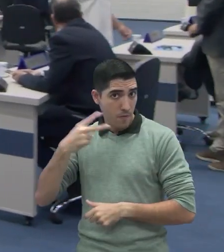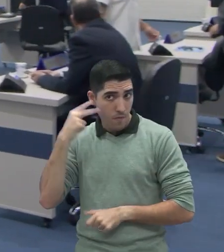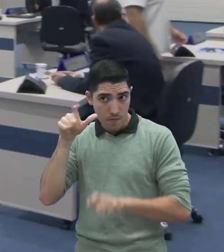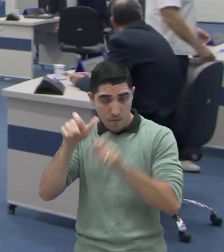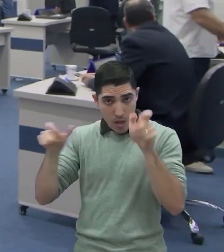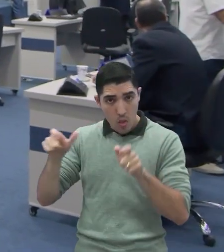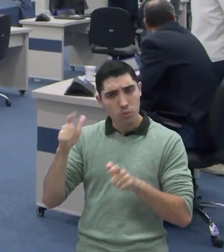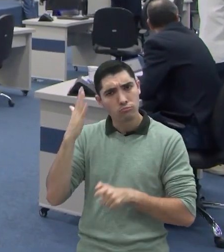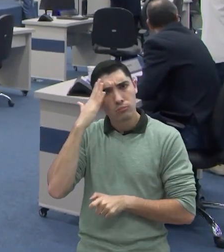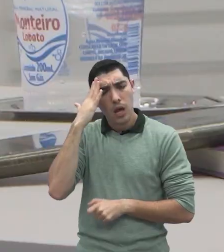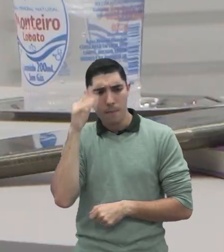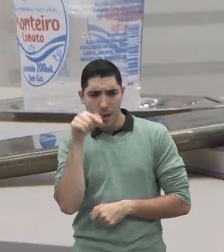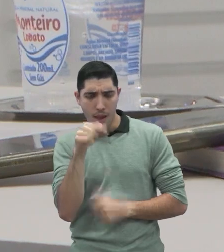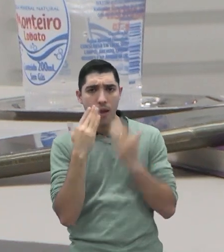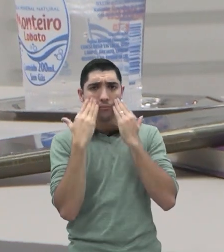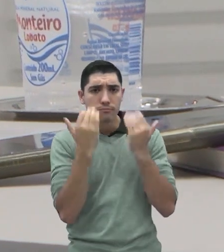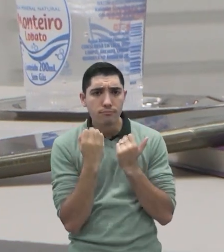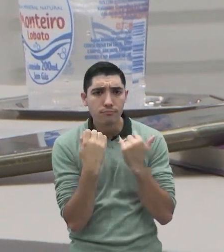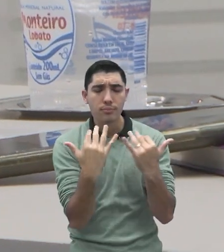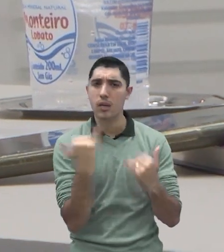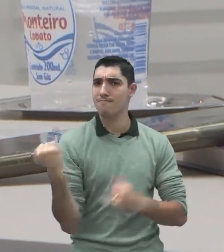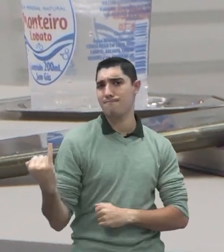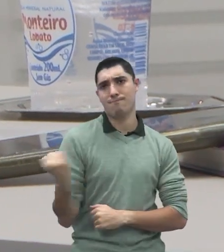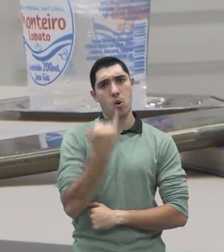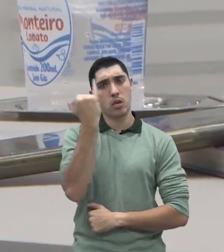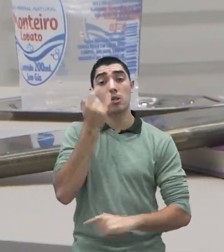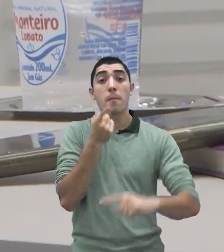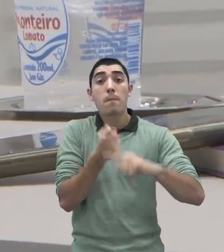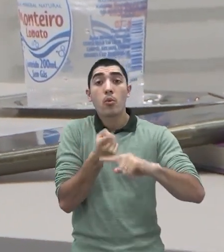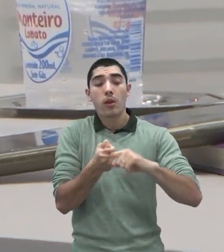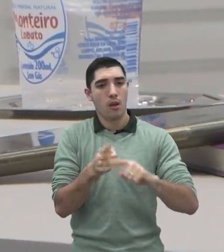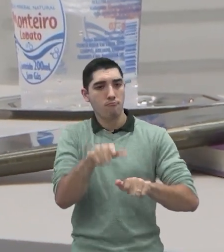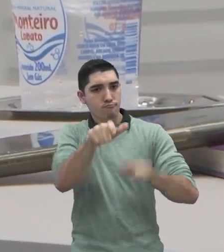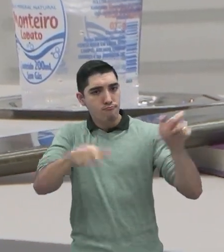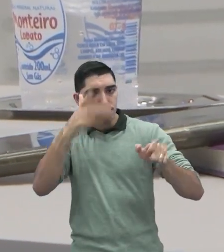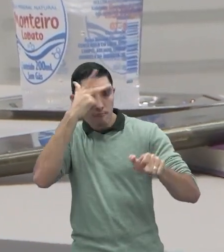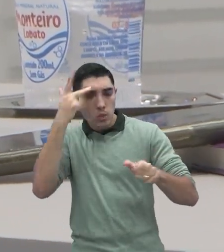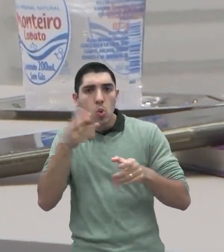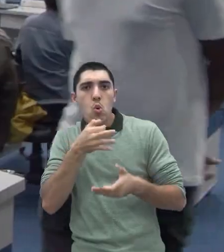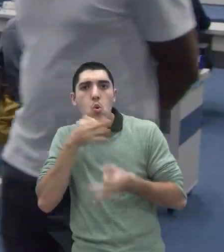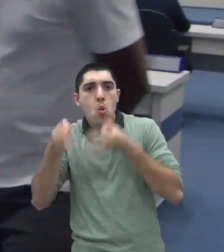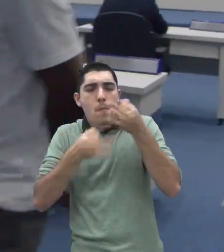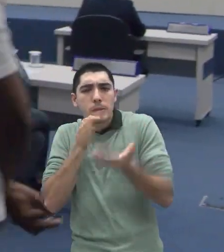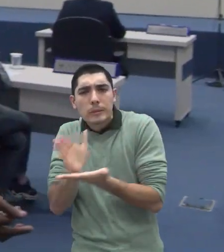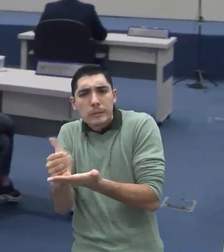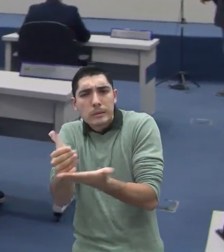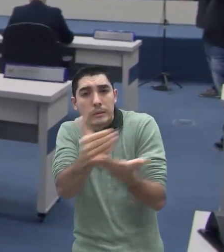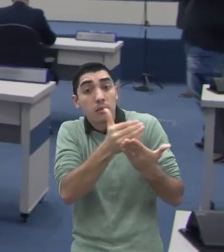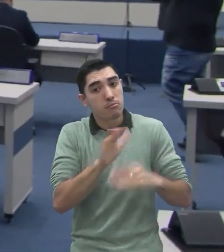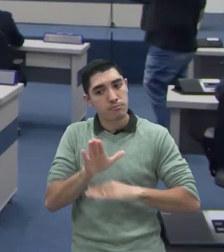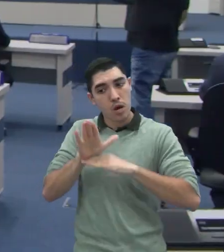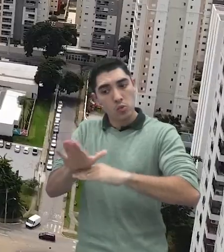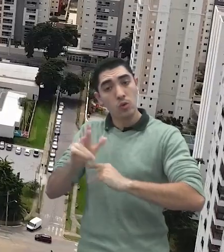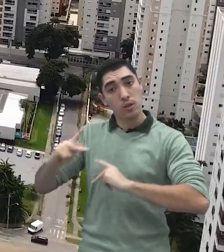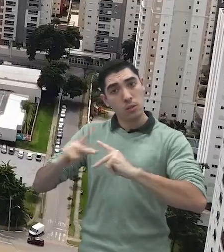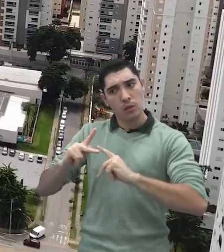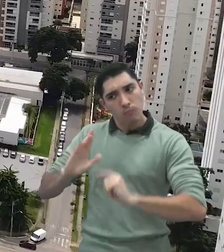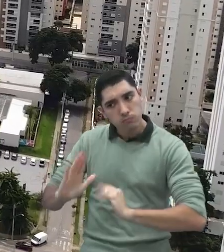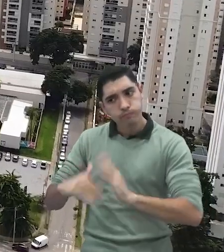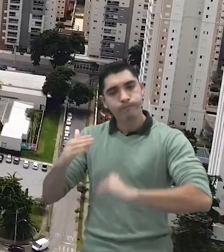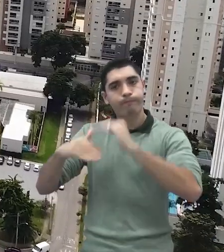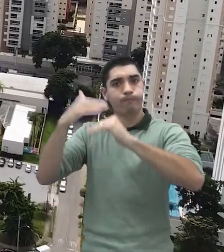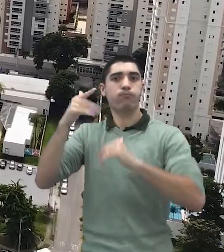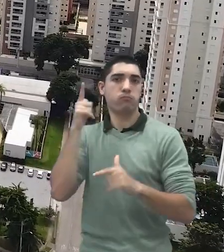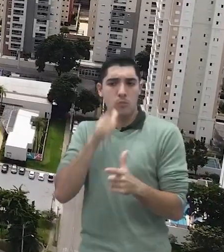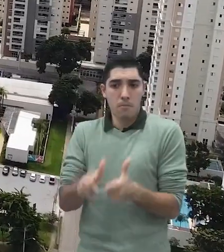que as audiências públicas são importantes para que a população seja ouvida em processos que impactam o desenvolvimento e o